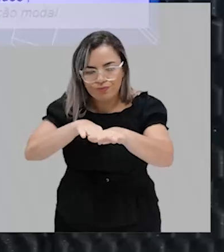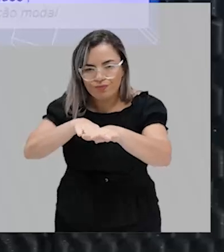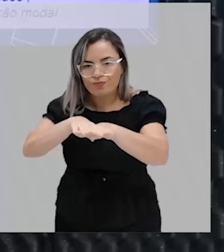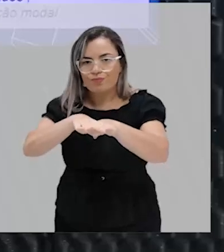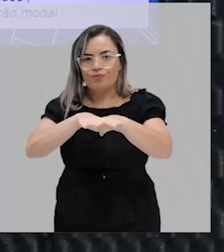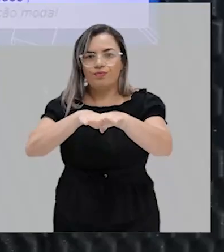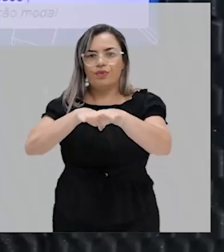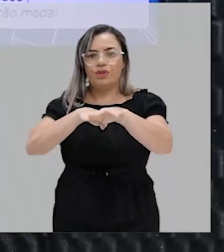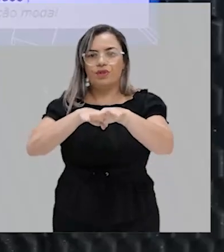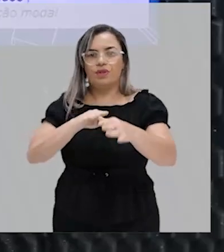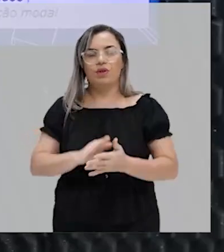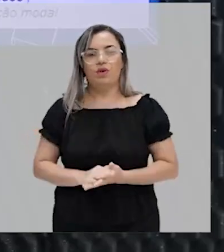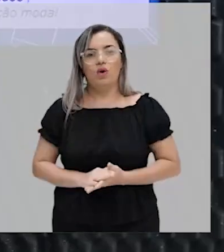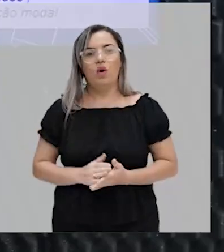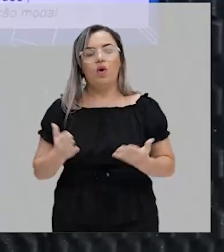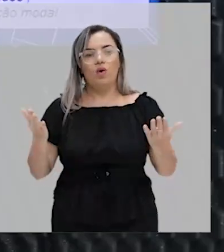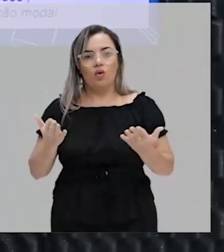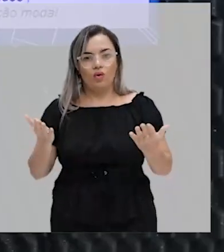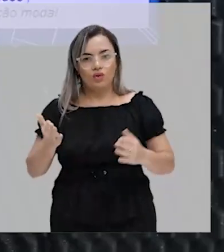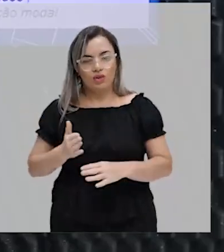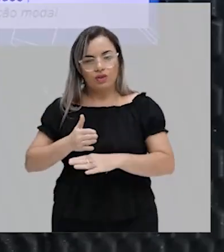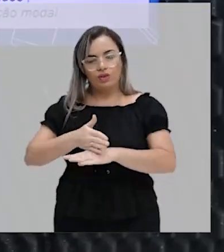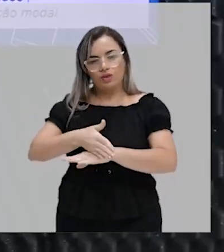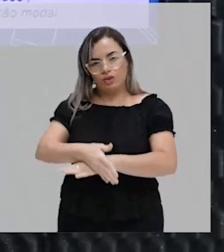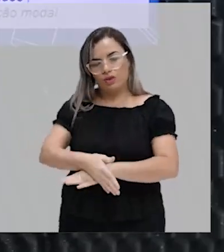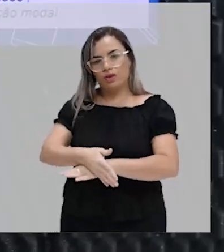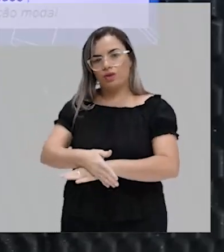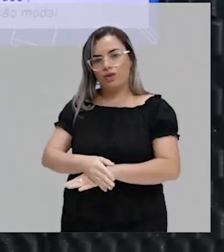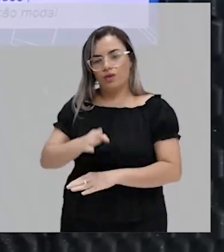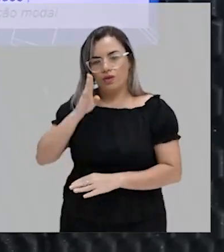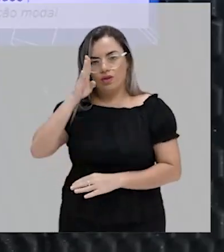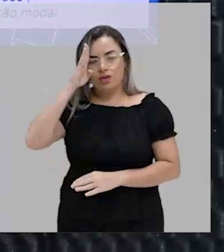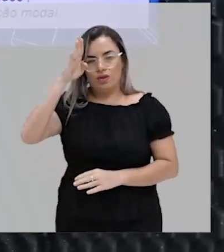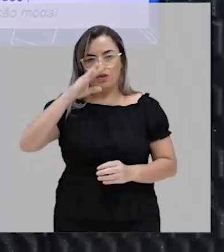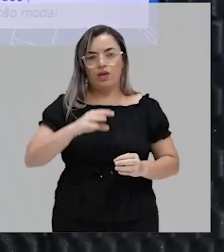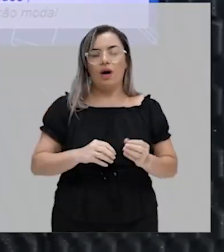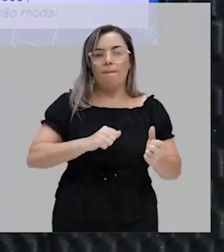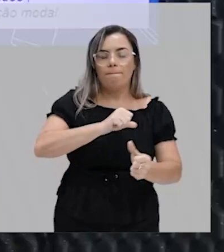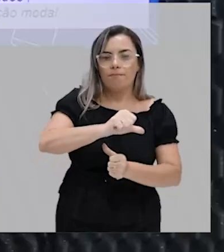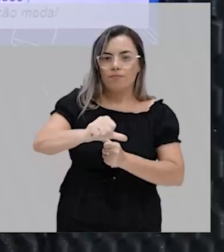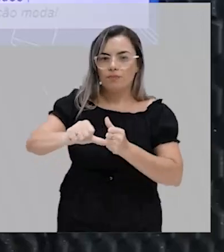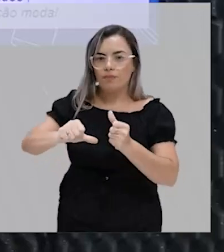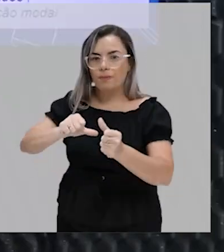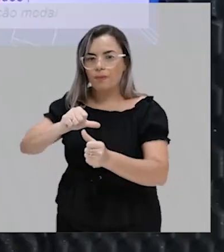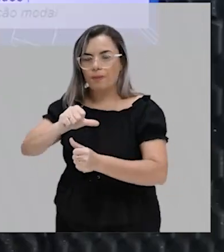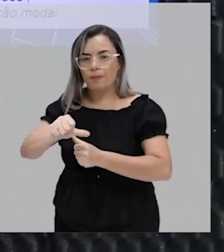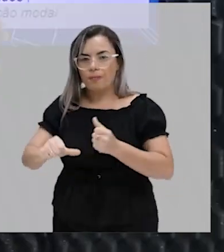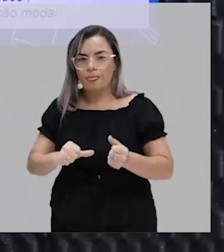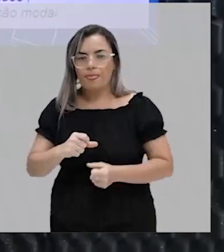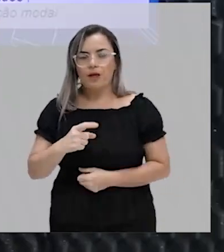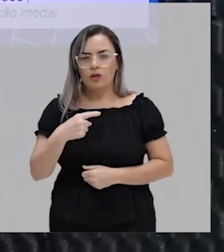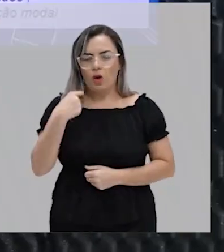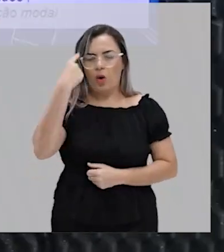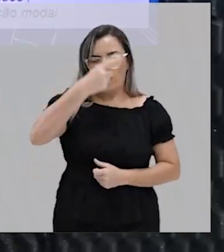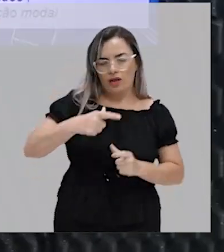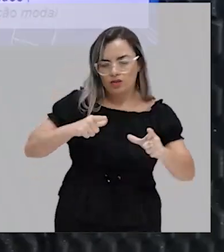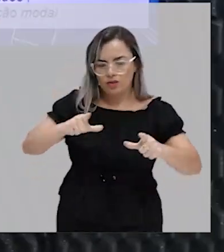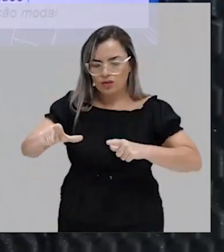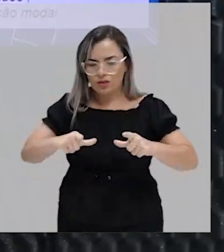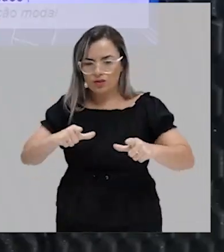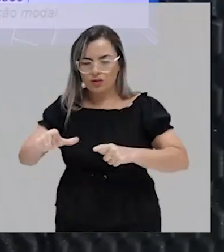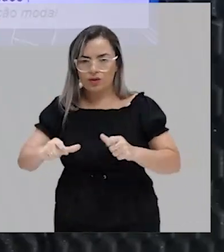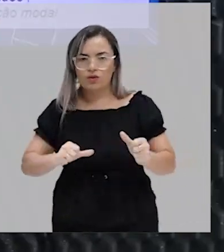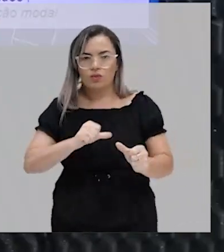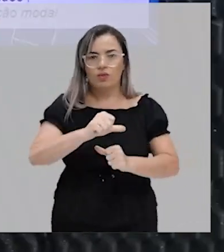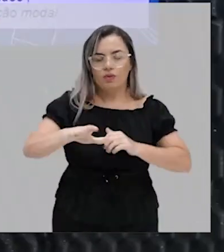de intervenções, principalmente nos horários de pico de deslocamento, para justamente diversificar o fluxo, né, do transporte,